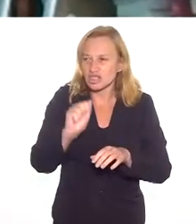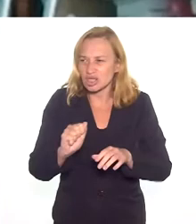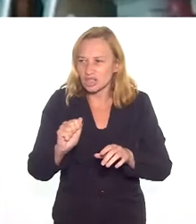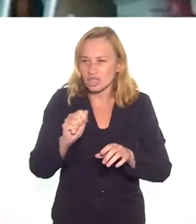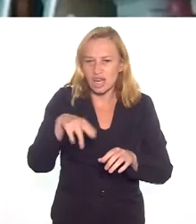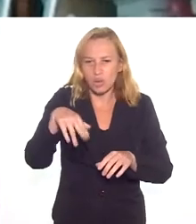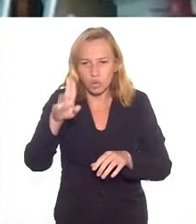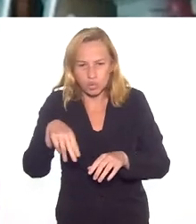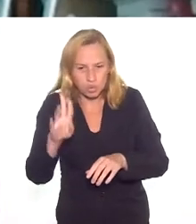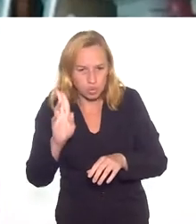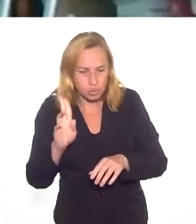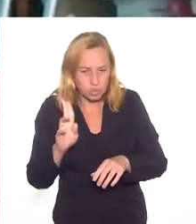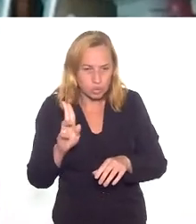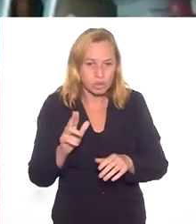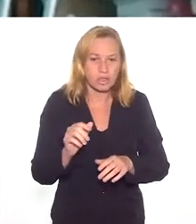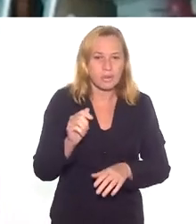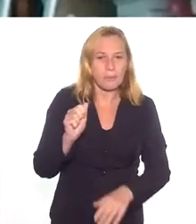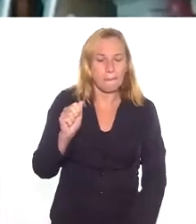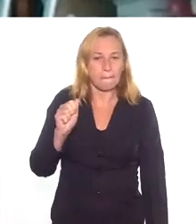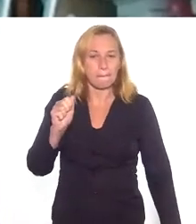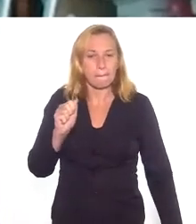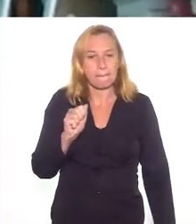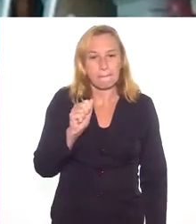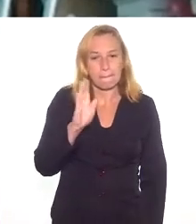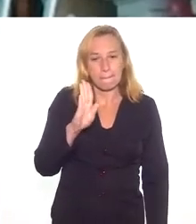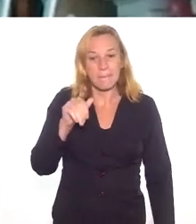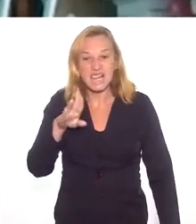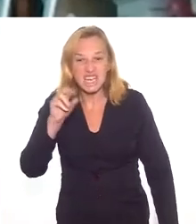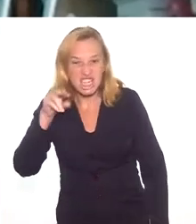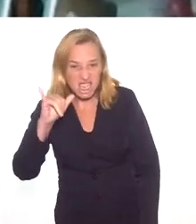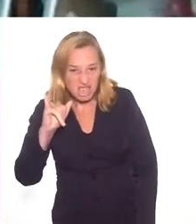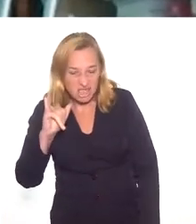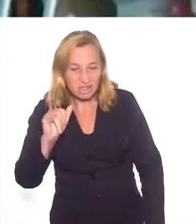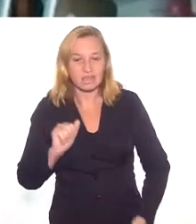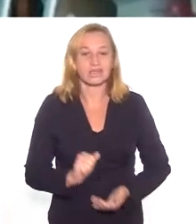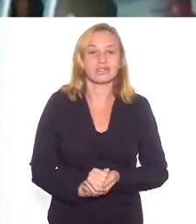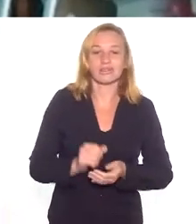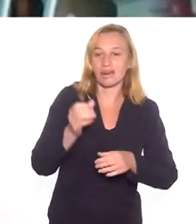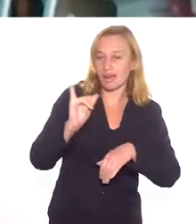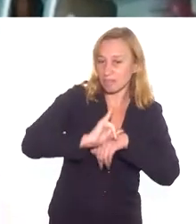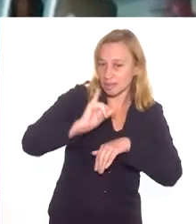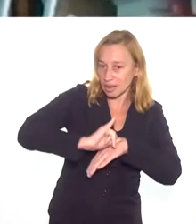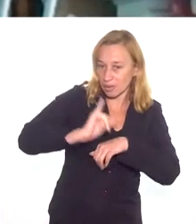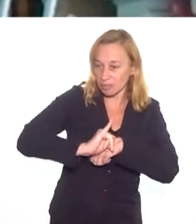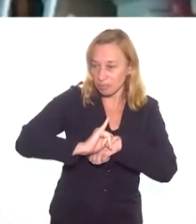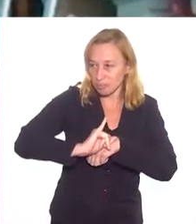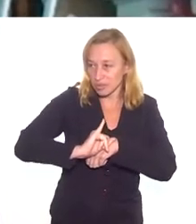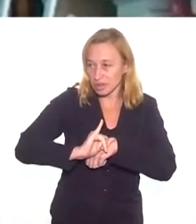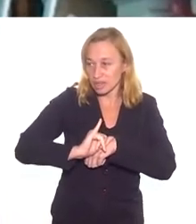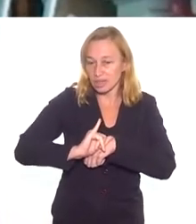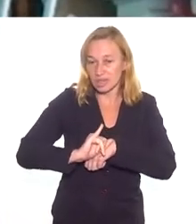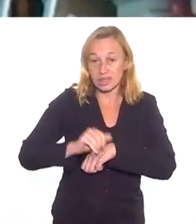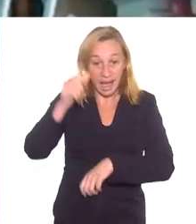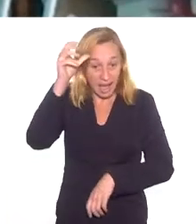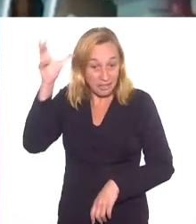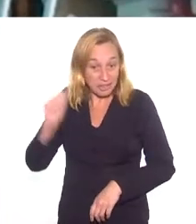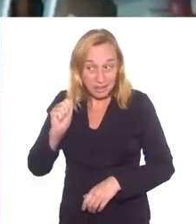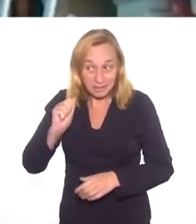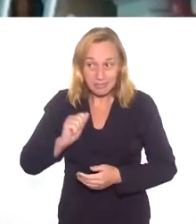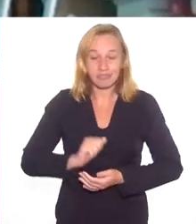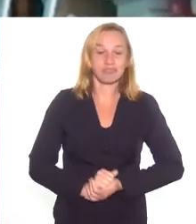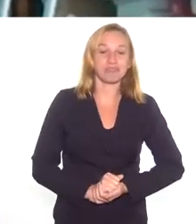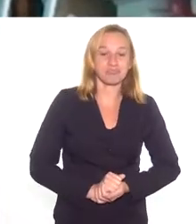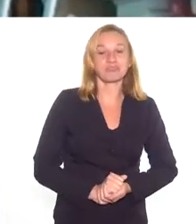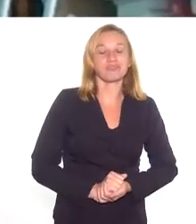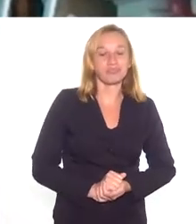das Nações Unidas para o Desenvolvimento, em Bangui, não é em Bangu, em Bangui, capital da República